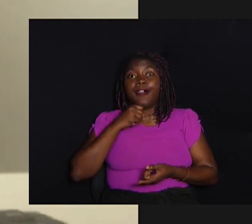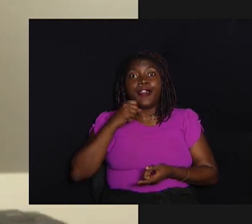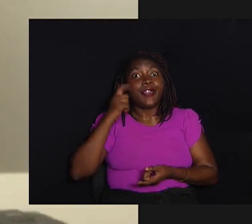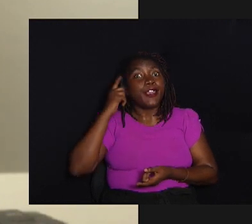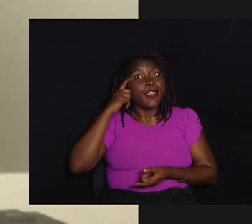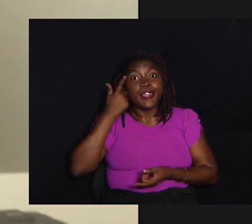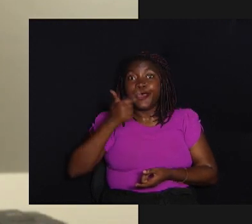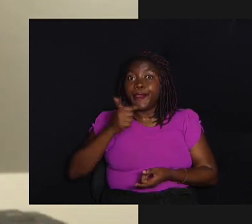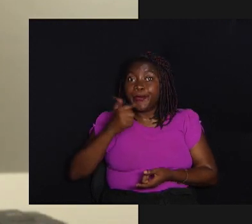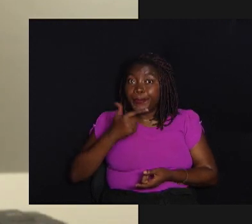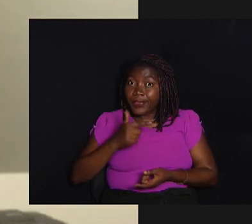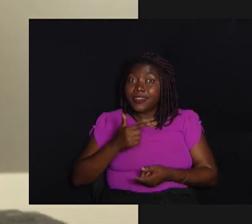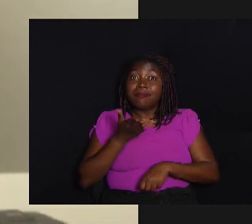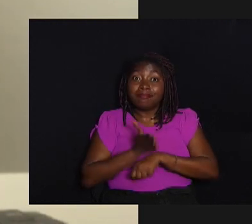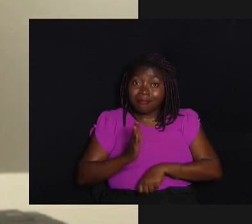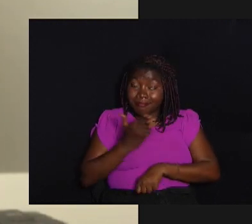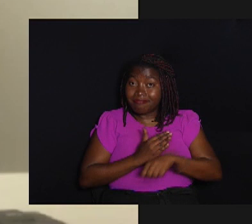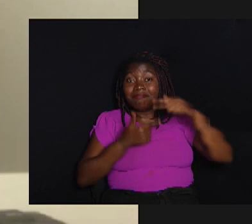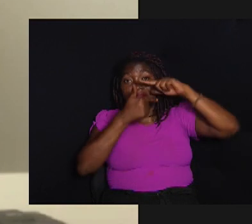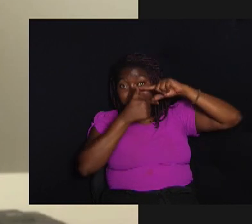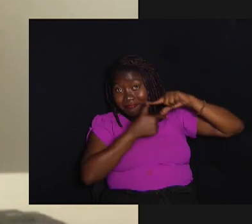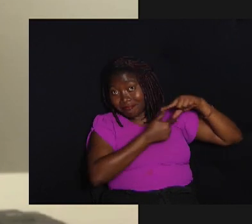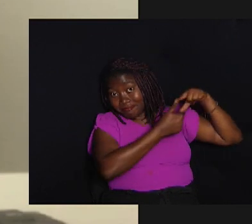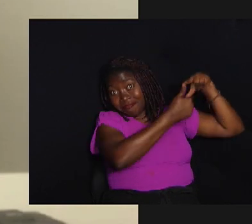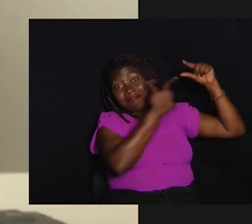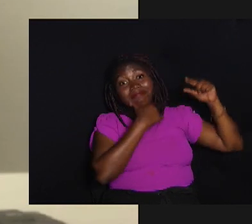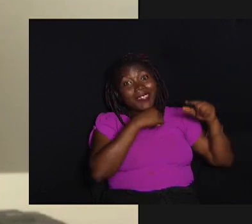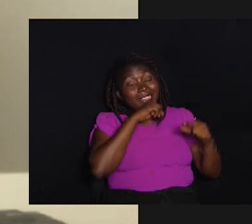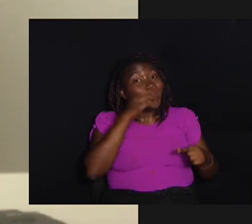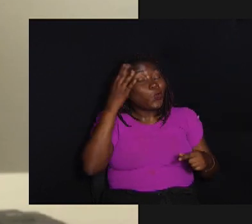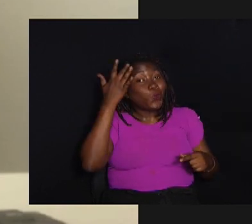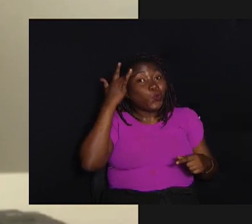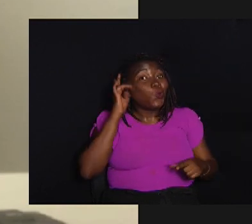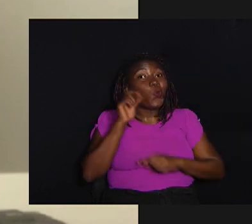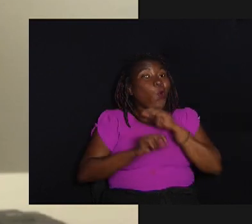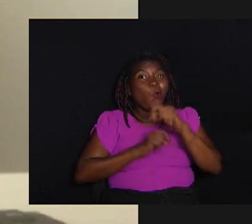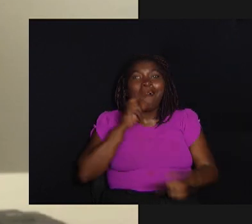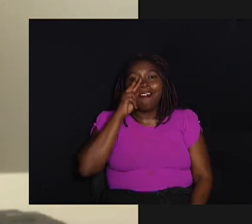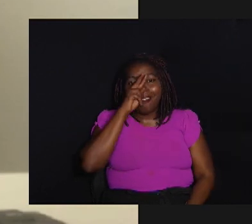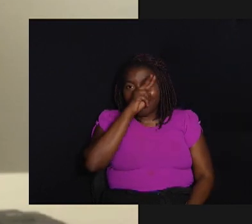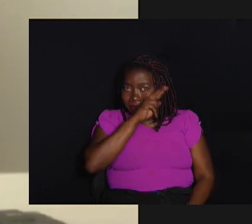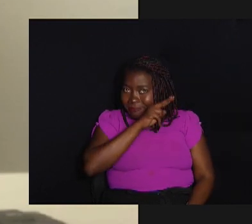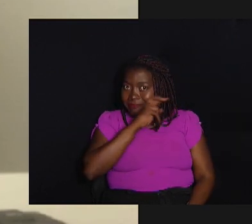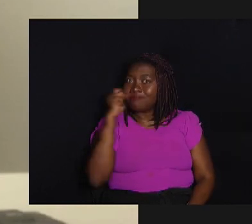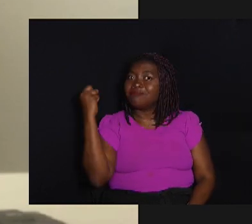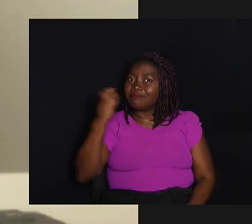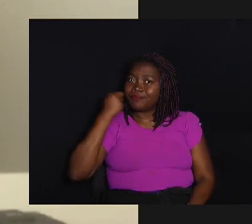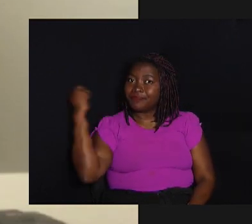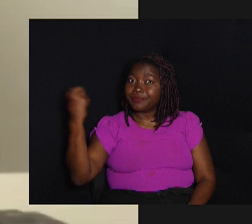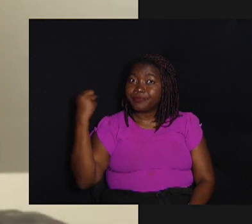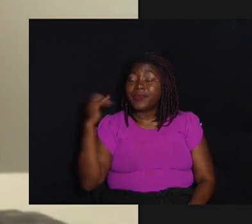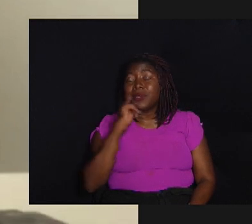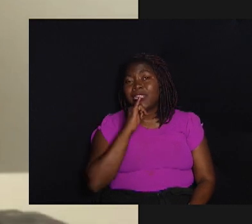inconscientemente praticam alienação parental sem ter interesse, sem saber a gravidade disso. Né? Um exemplo muito, muito